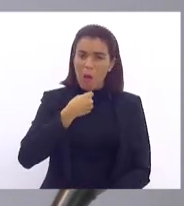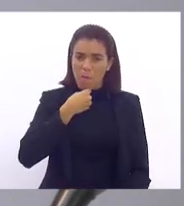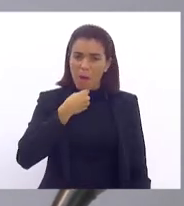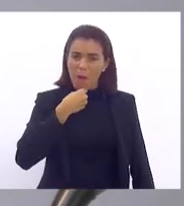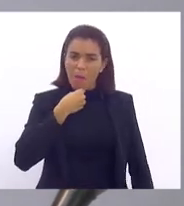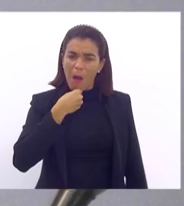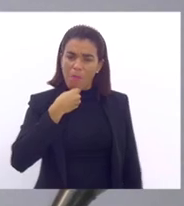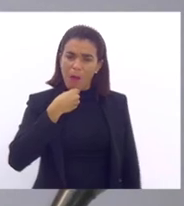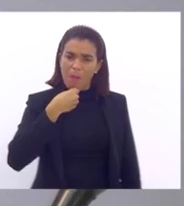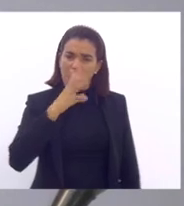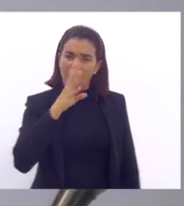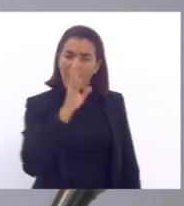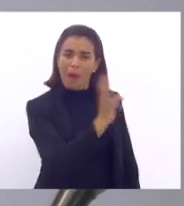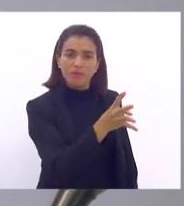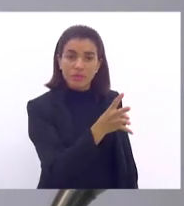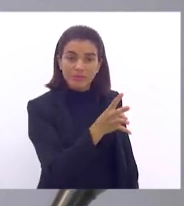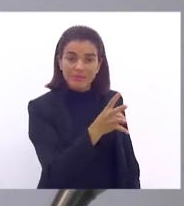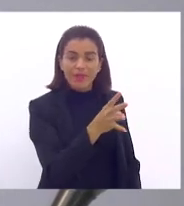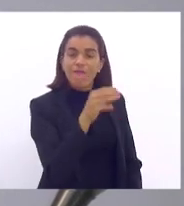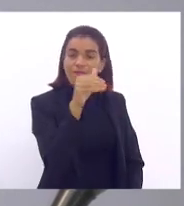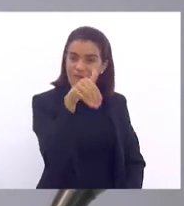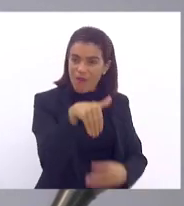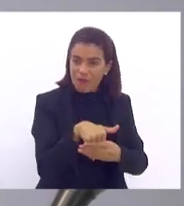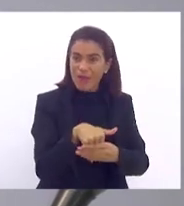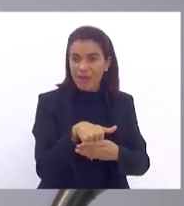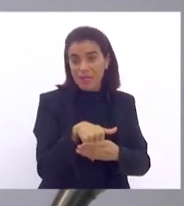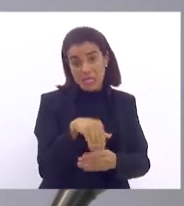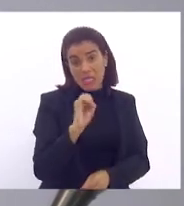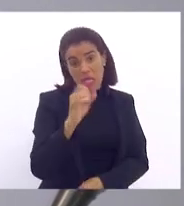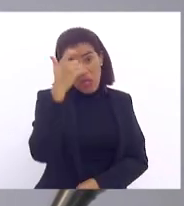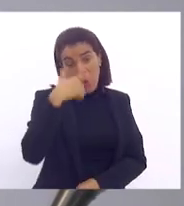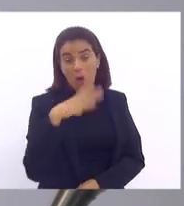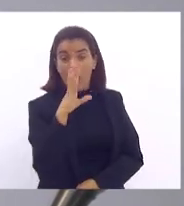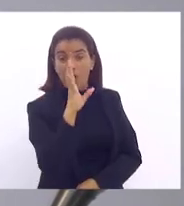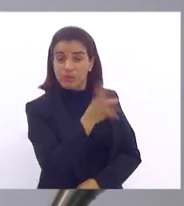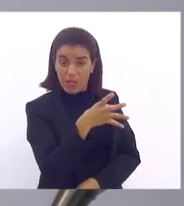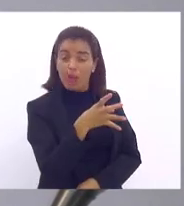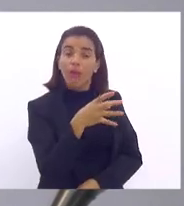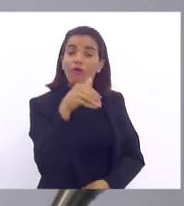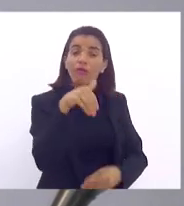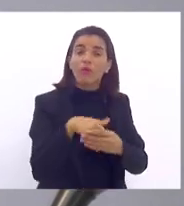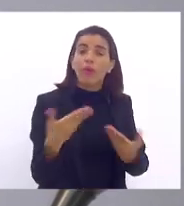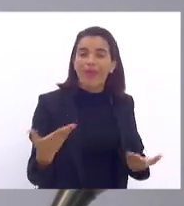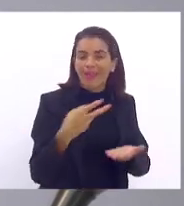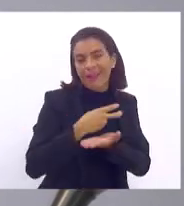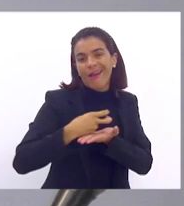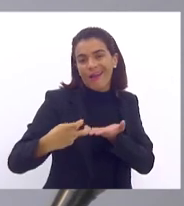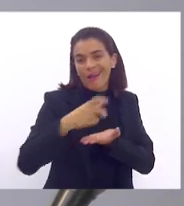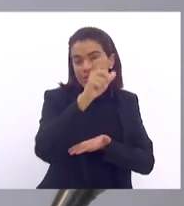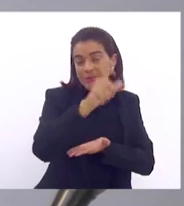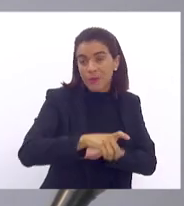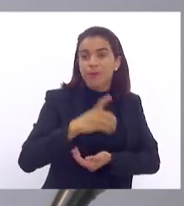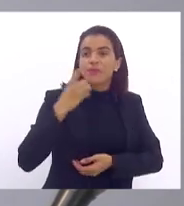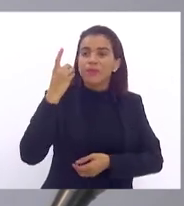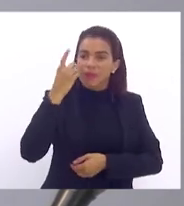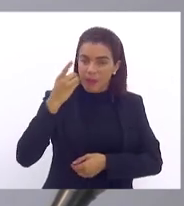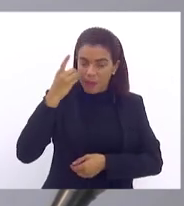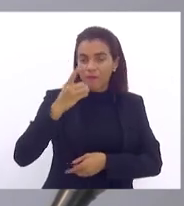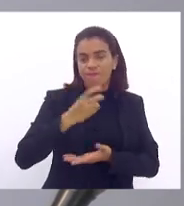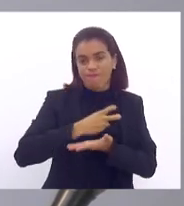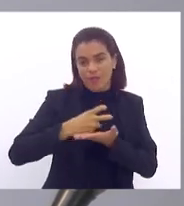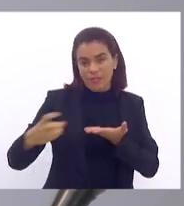acusação e votei eu acusei votei pela cassação e o deputado foi